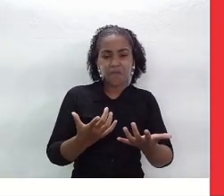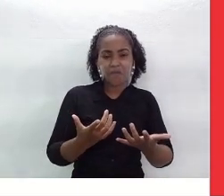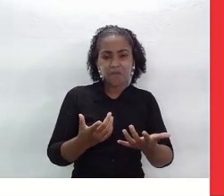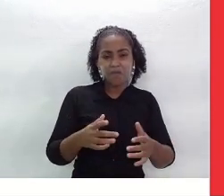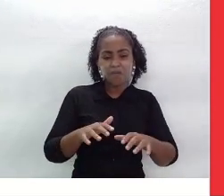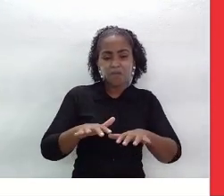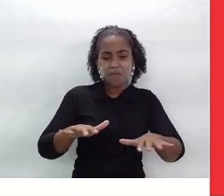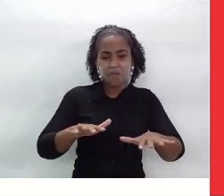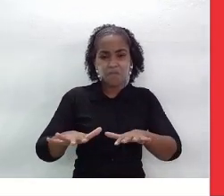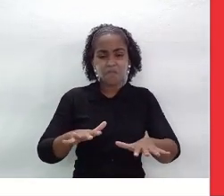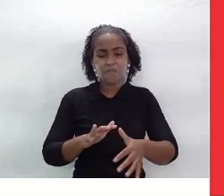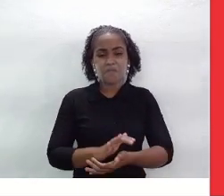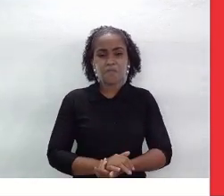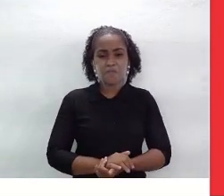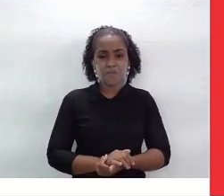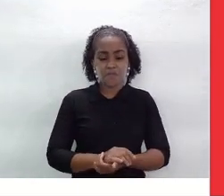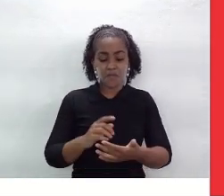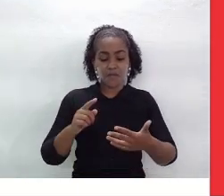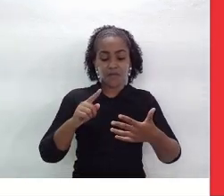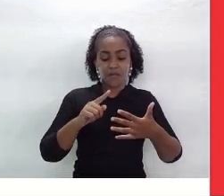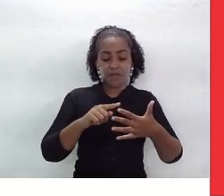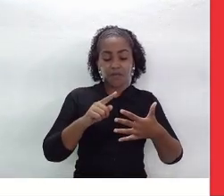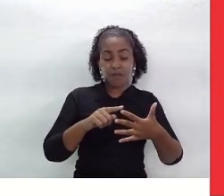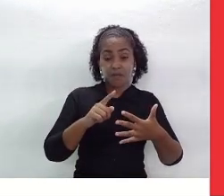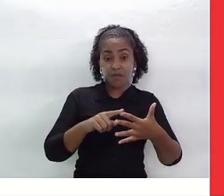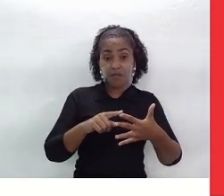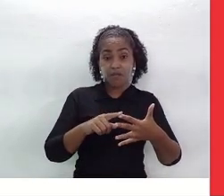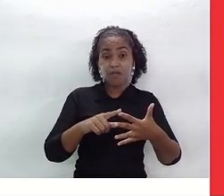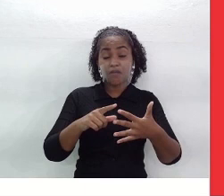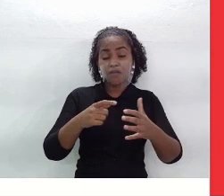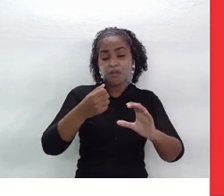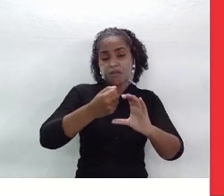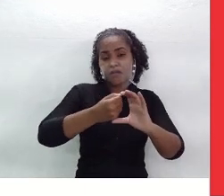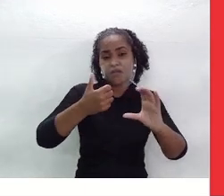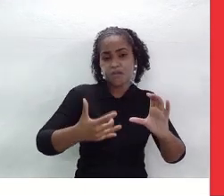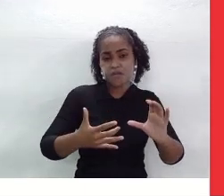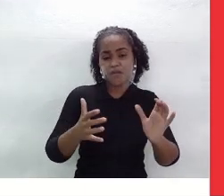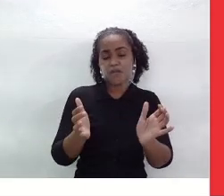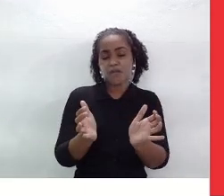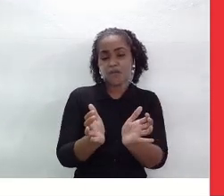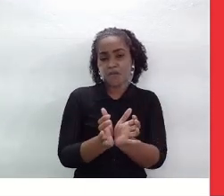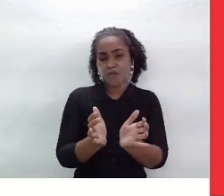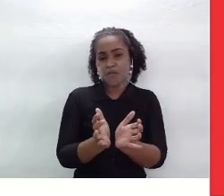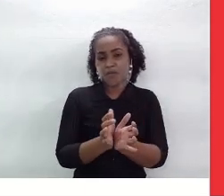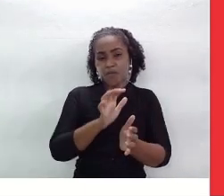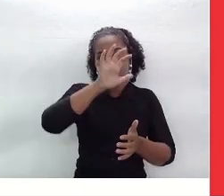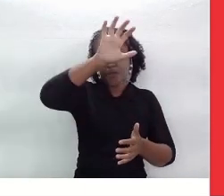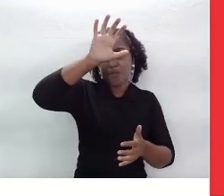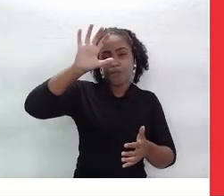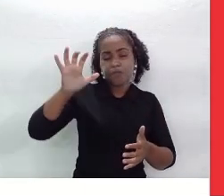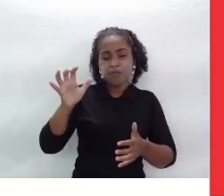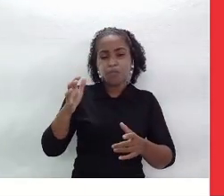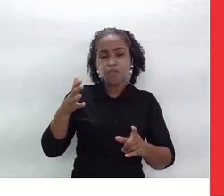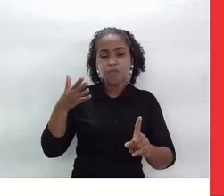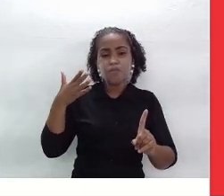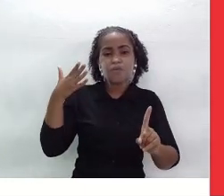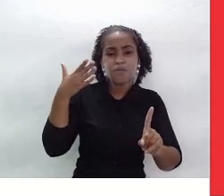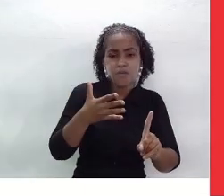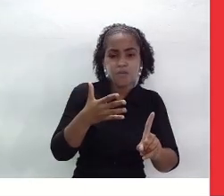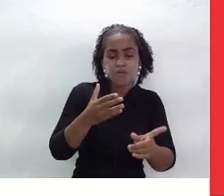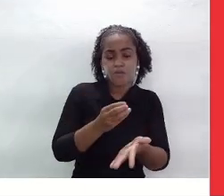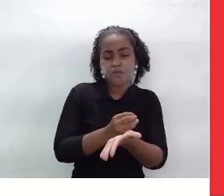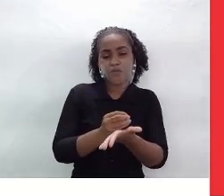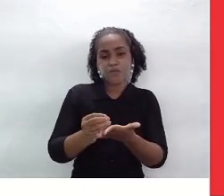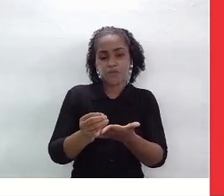falhas geológicas. Letra B. É o sistema de classificações dos continentes conforme as suas respectivas